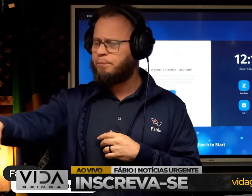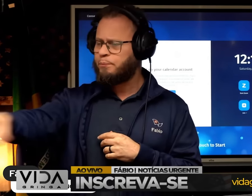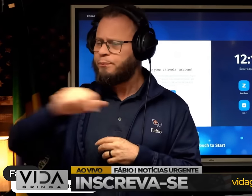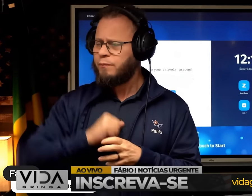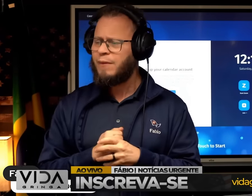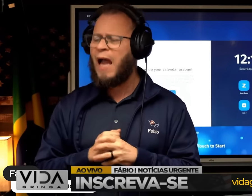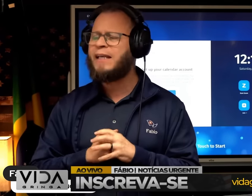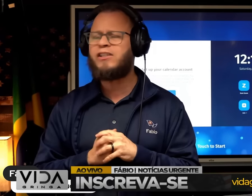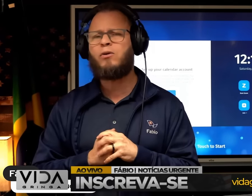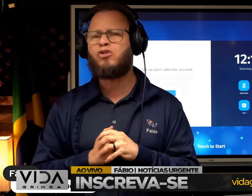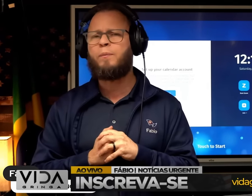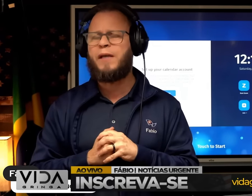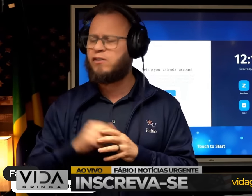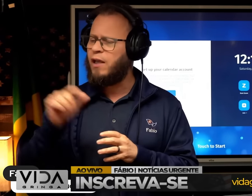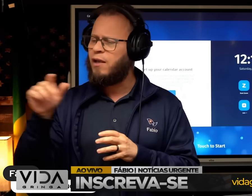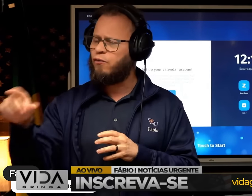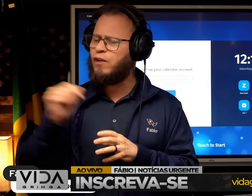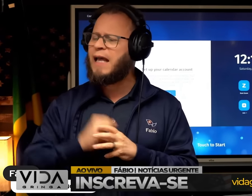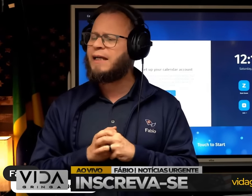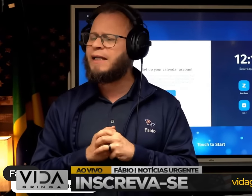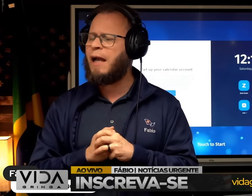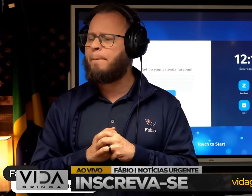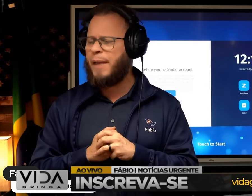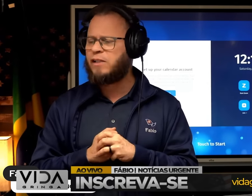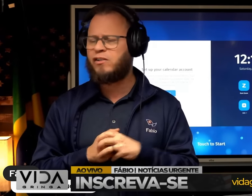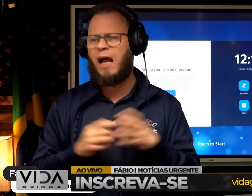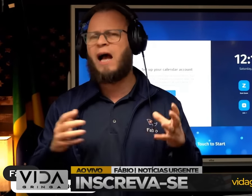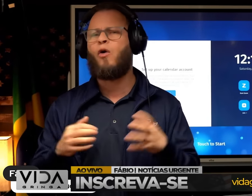também aqui está o nosso Pix,